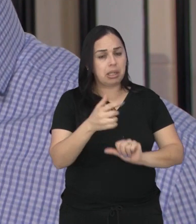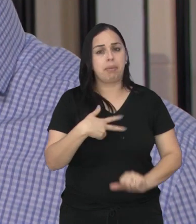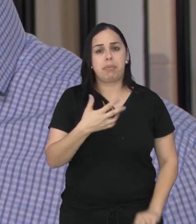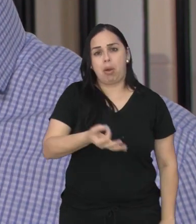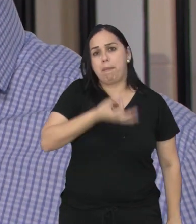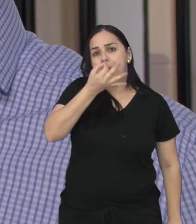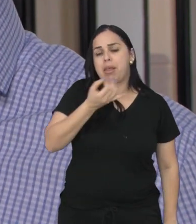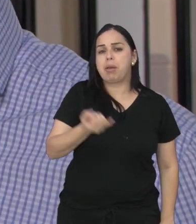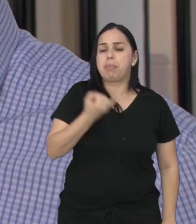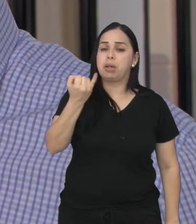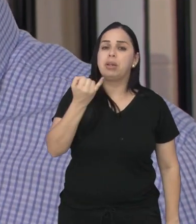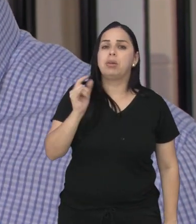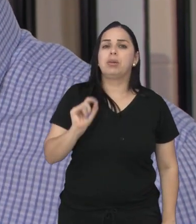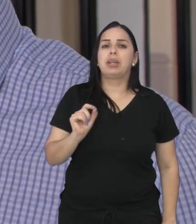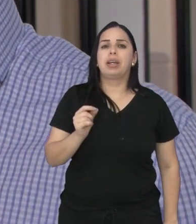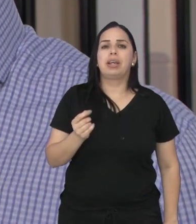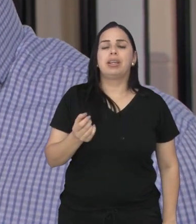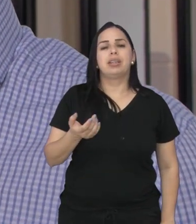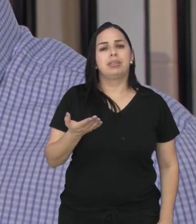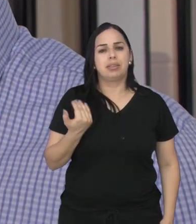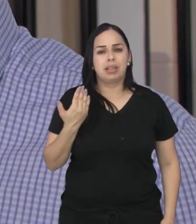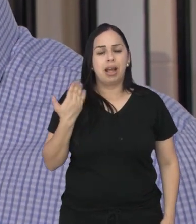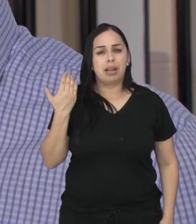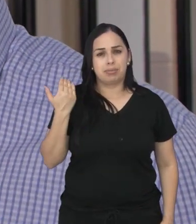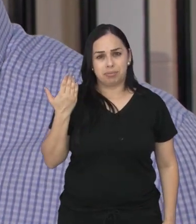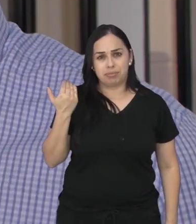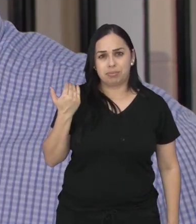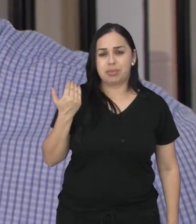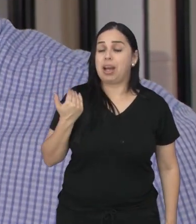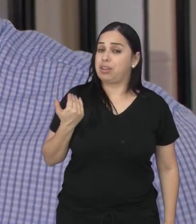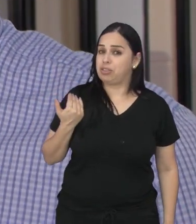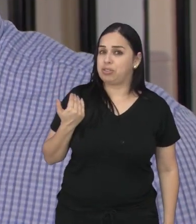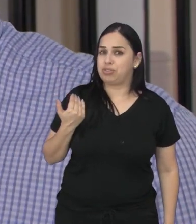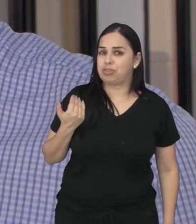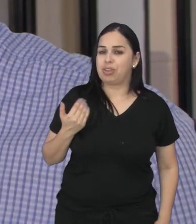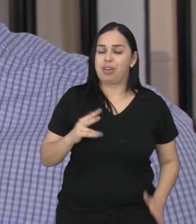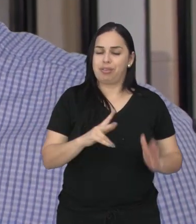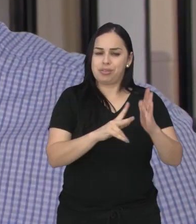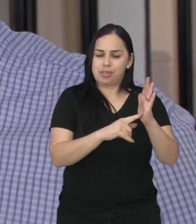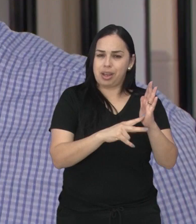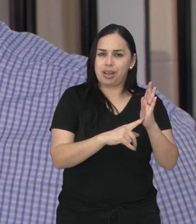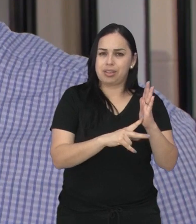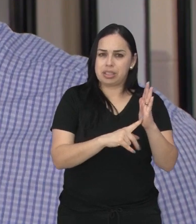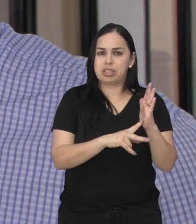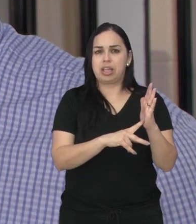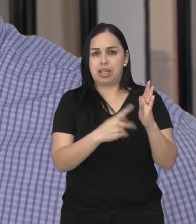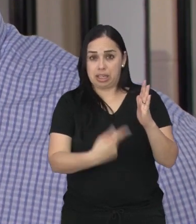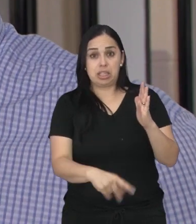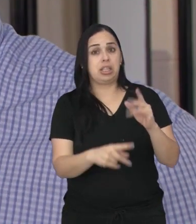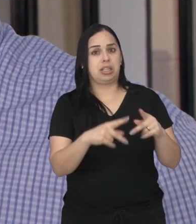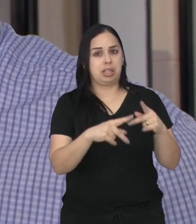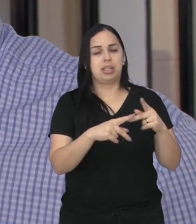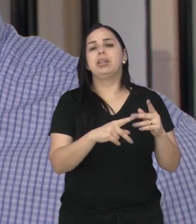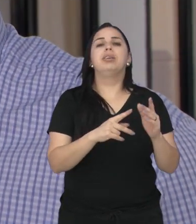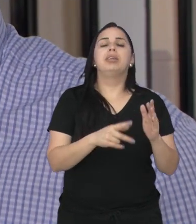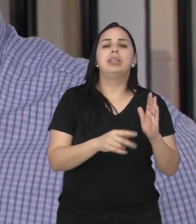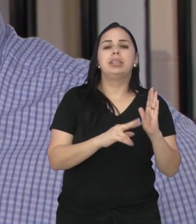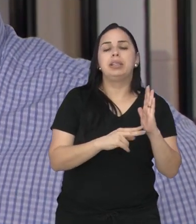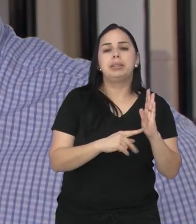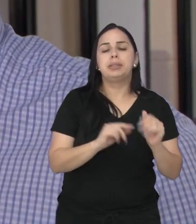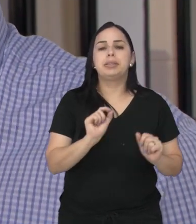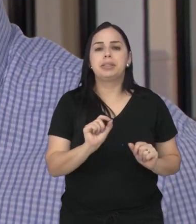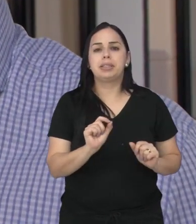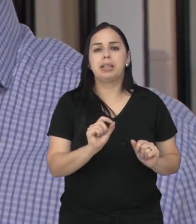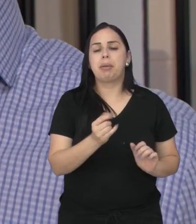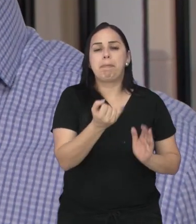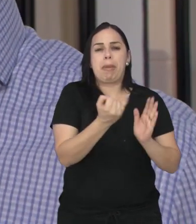foram revogadas, que eu acho muito importantes, são leis que tiraram antigos privilégios que alguns sindicatos aqui da nossa